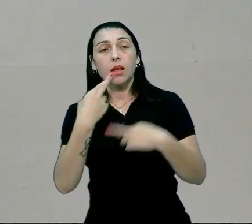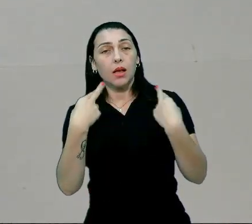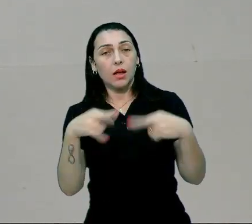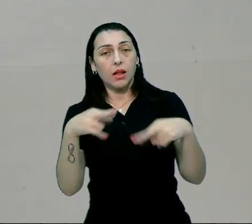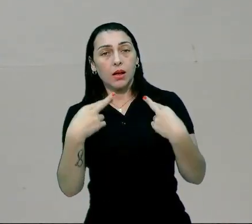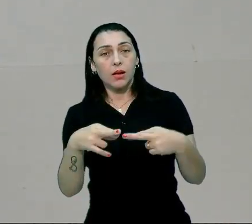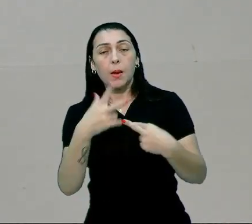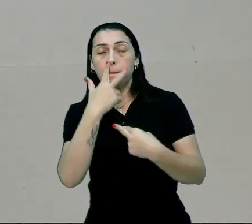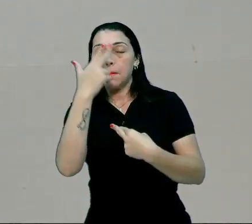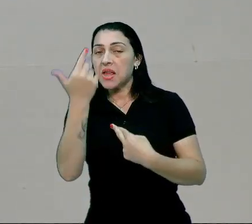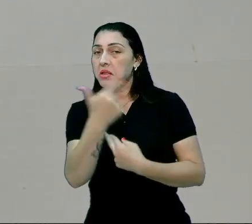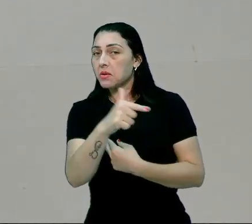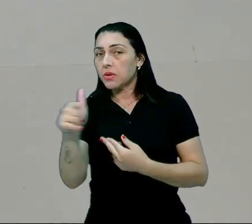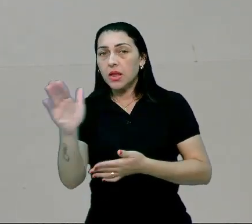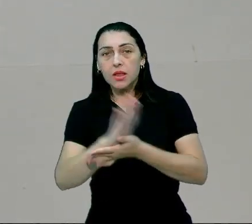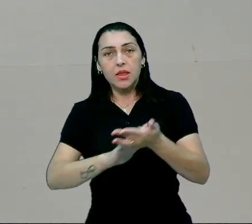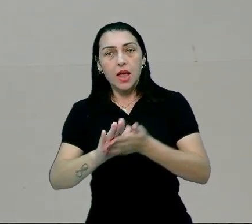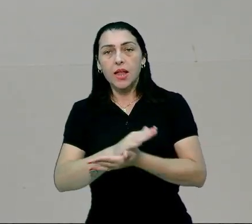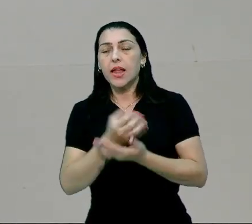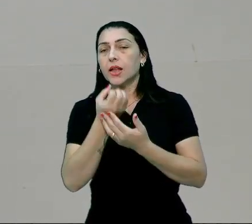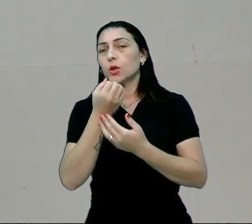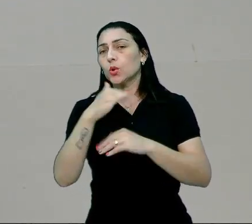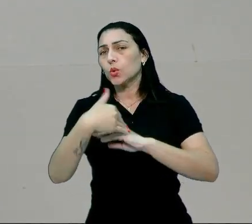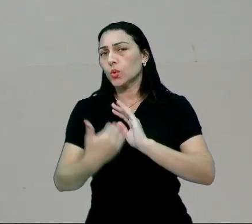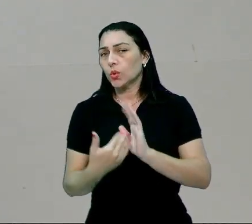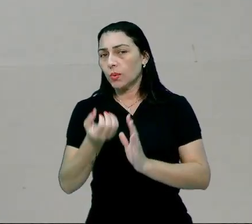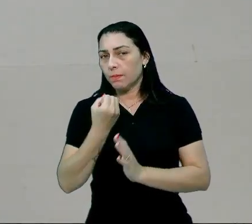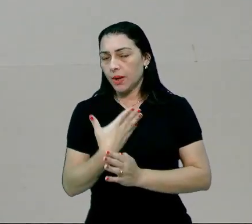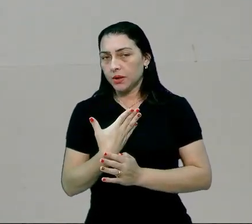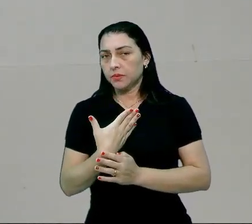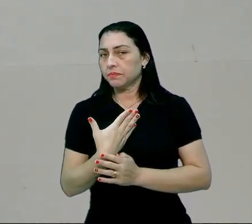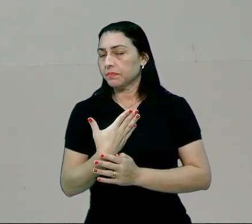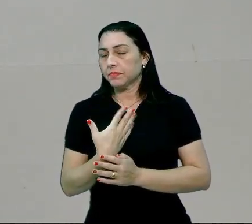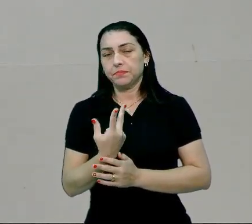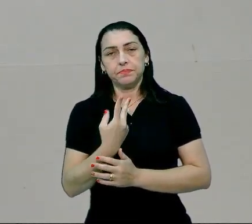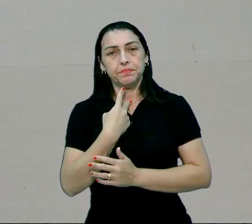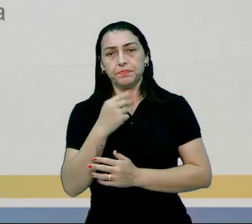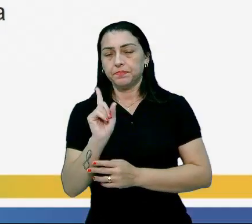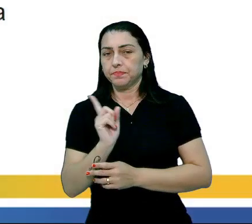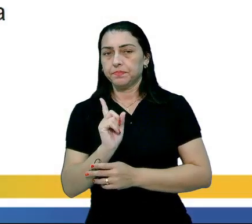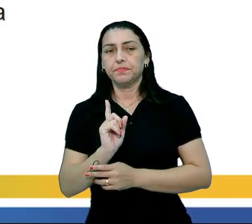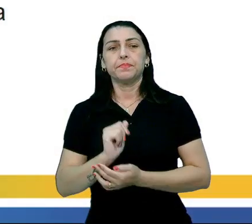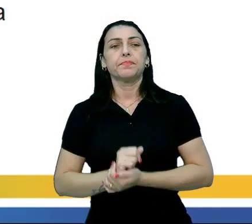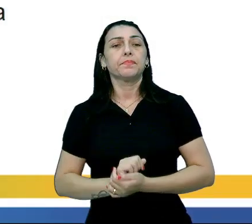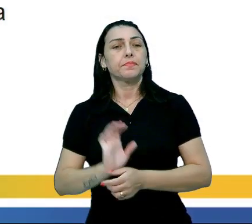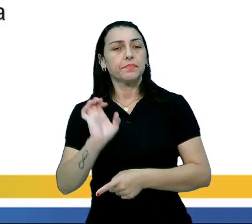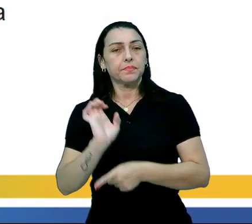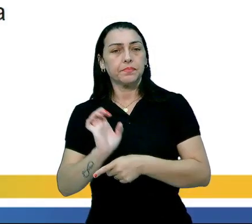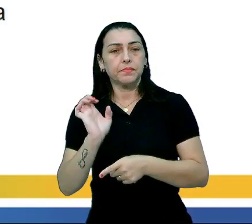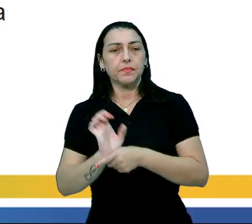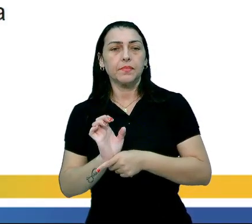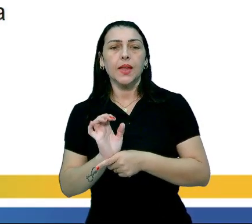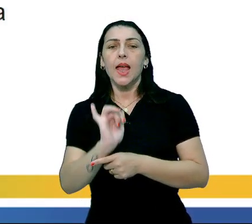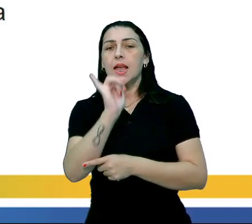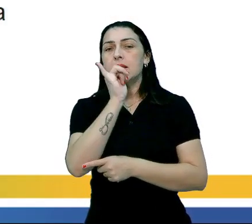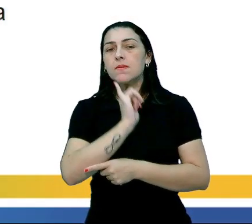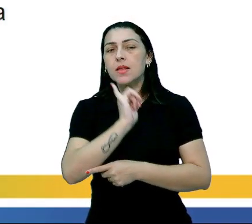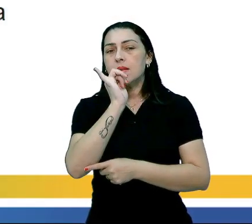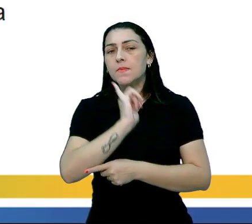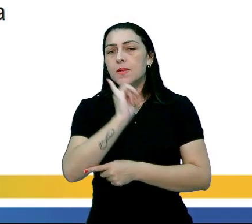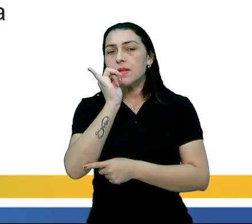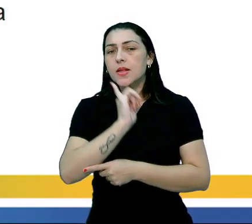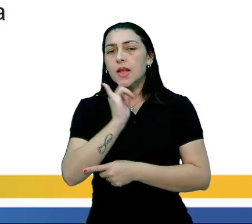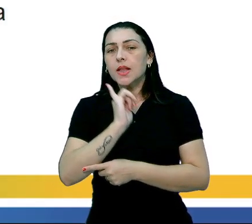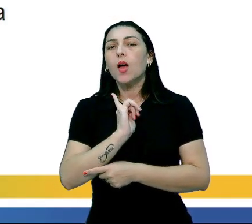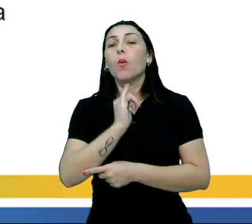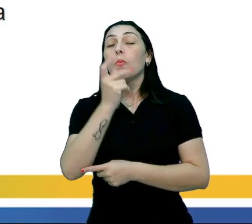reclamação, como se esse problema ele não existisse. Então, não poderia ser essa também. E por último, e não menos